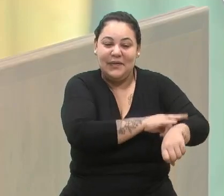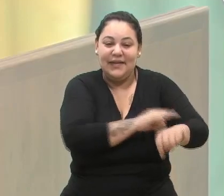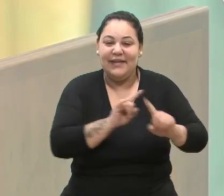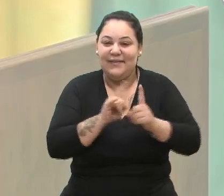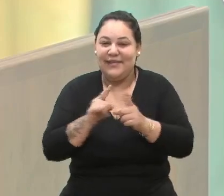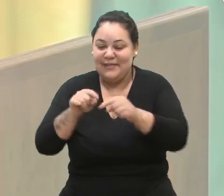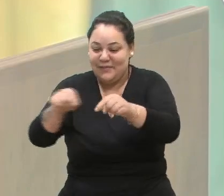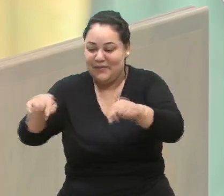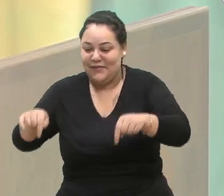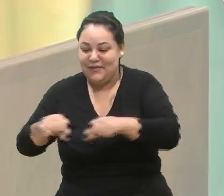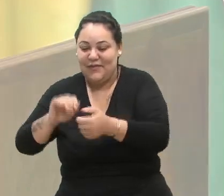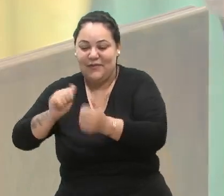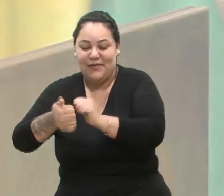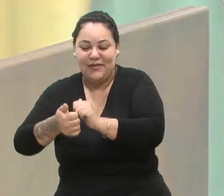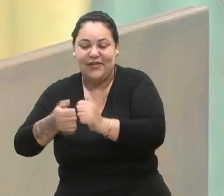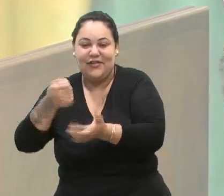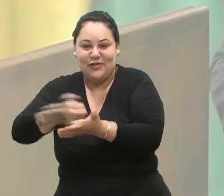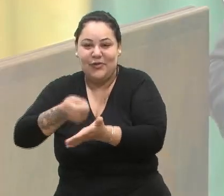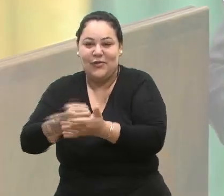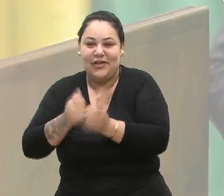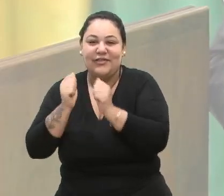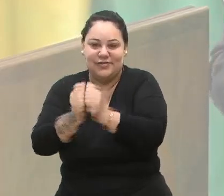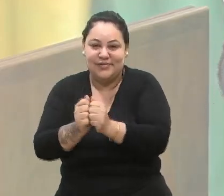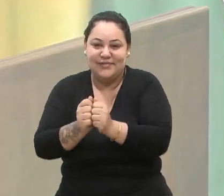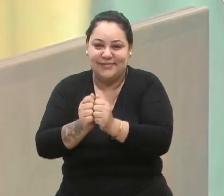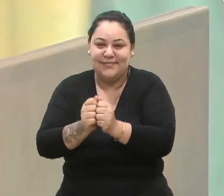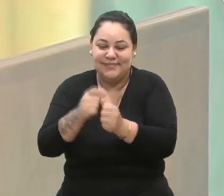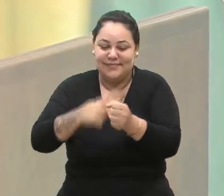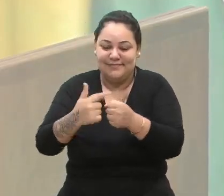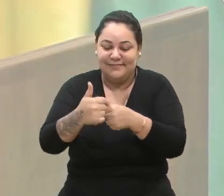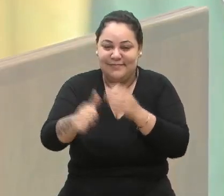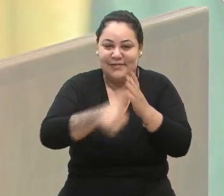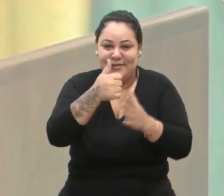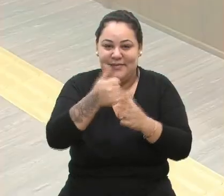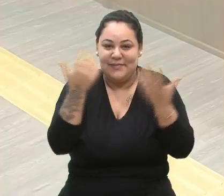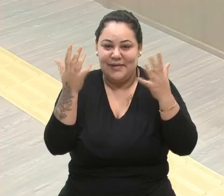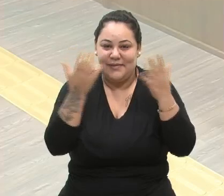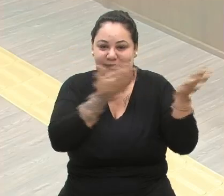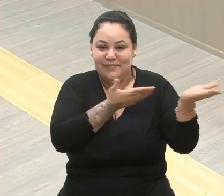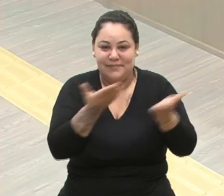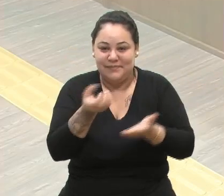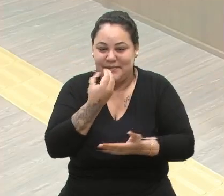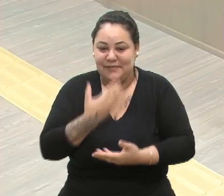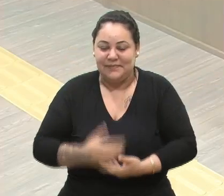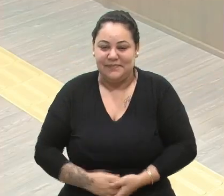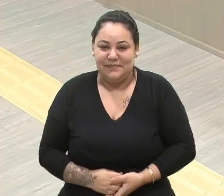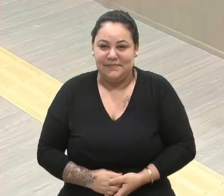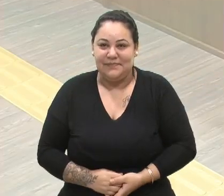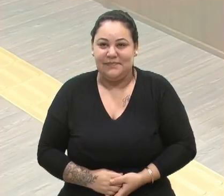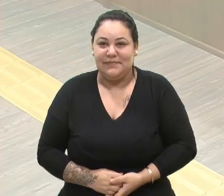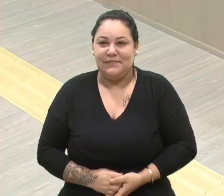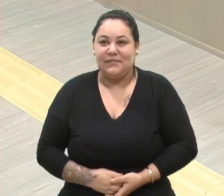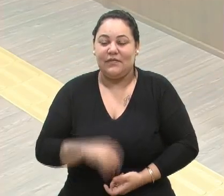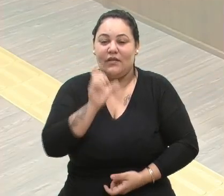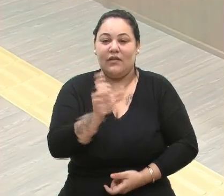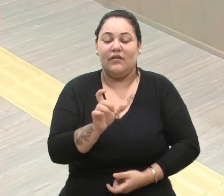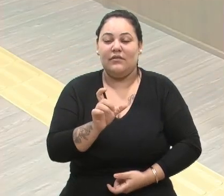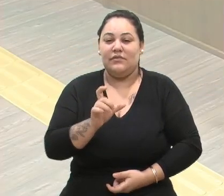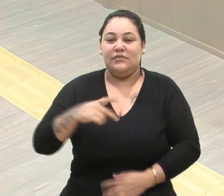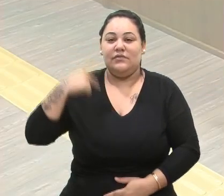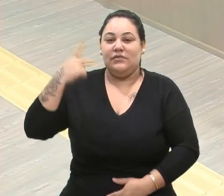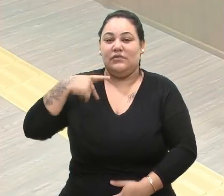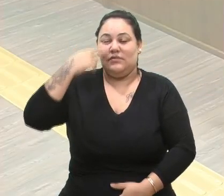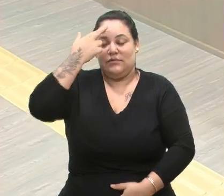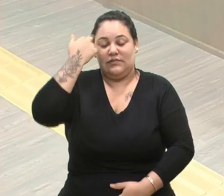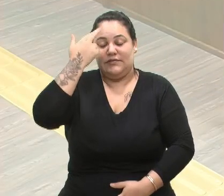lutar para que a cidade melhore. Parabéns, sejam bem-vindos. Obrigado. Com a palavra, vereador Rafael Bueno.